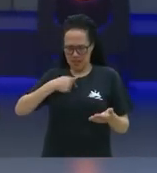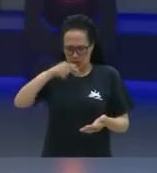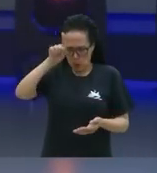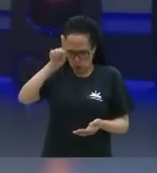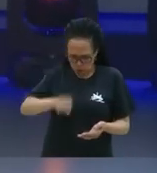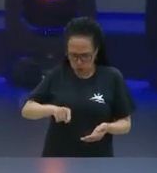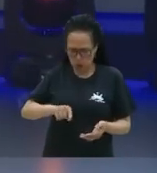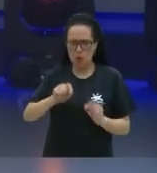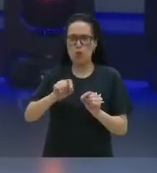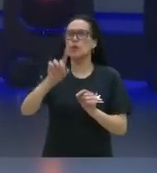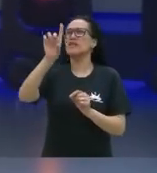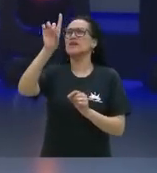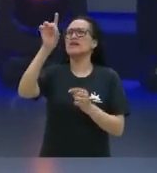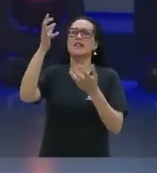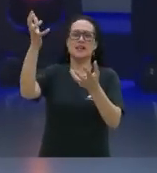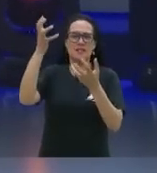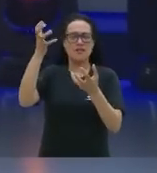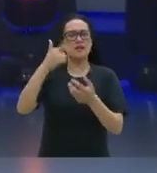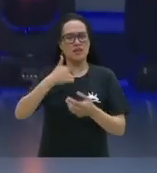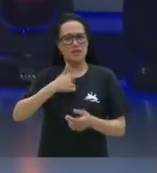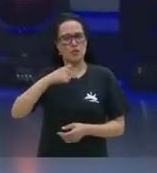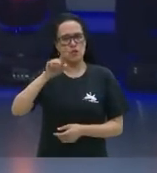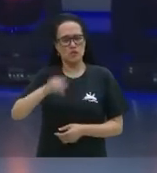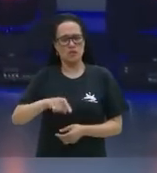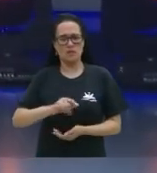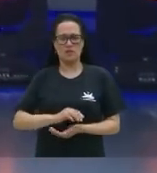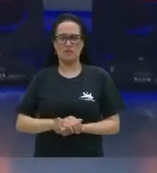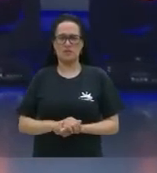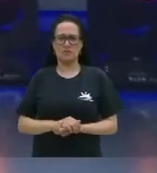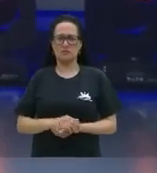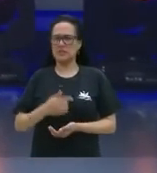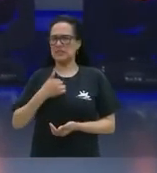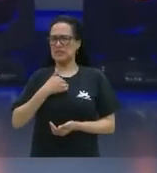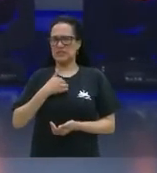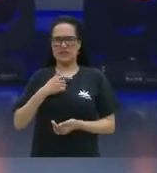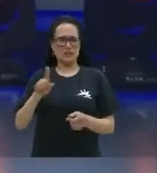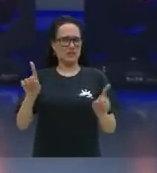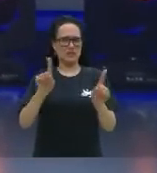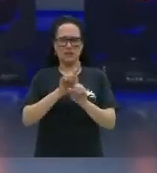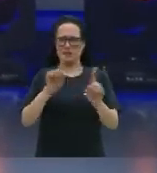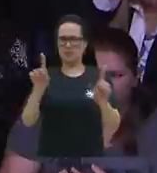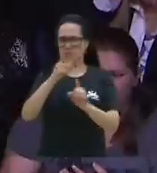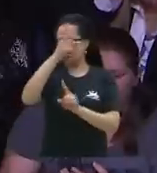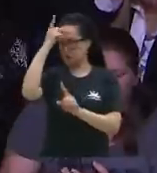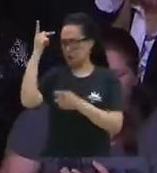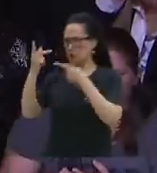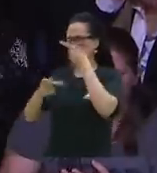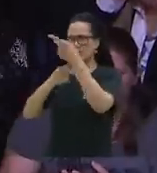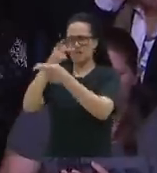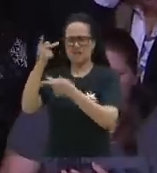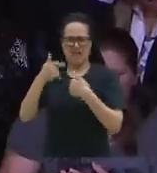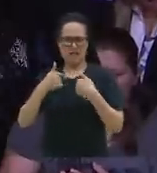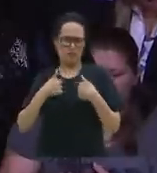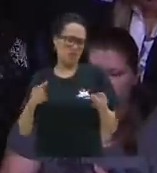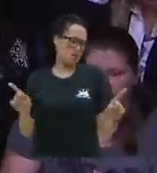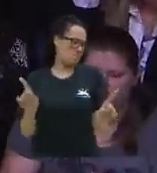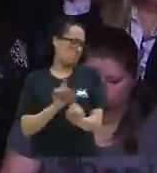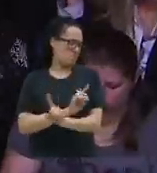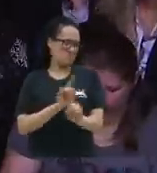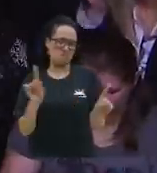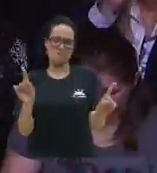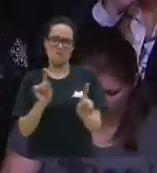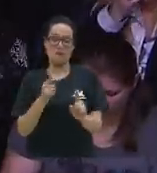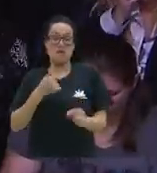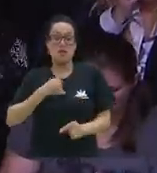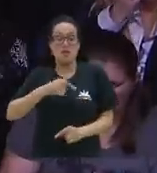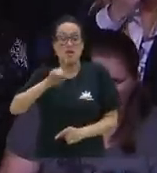Eu sou o que Deus quer que eu seja. Eu não sou o que as pessoas falam de mim. Eu não sou o que as pessoas falam de mim.